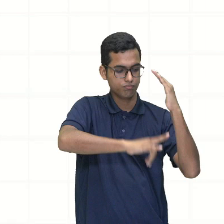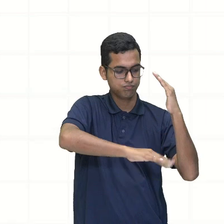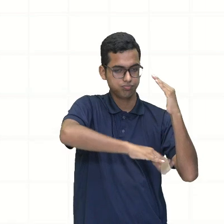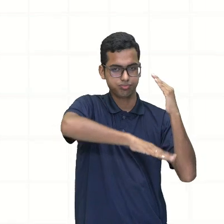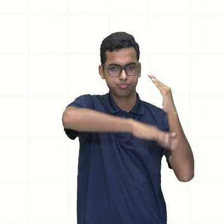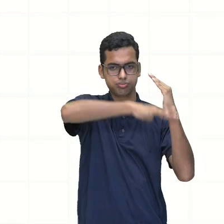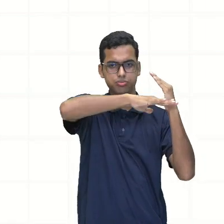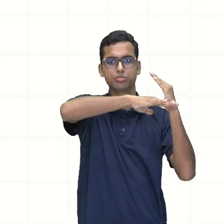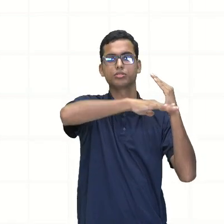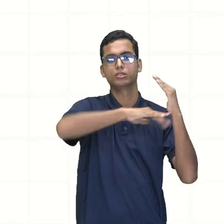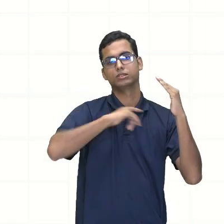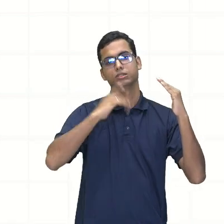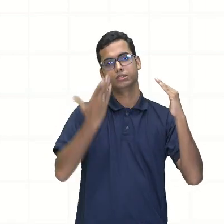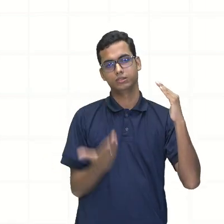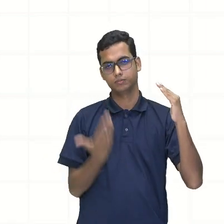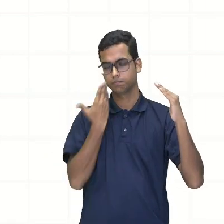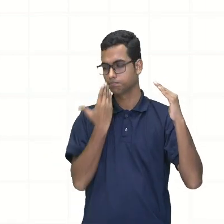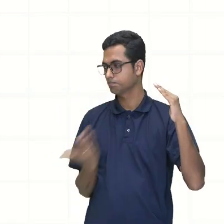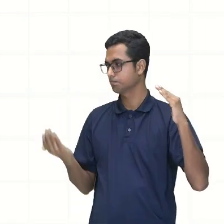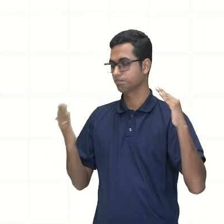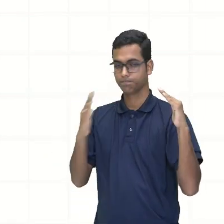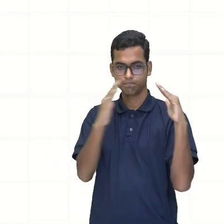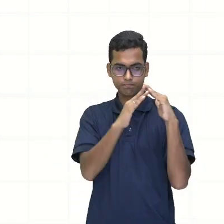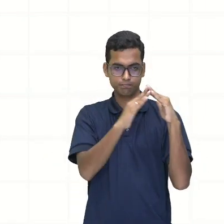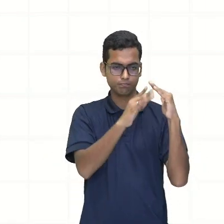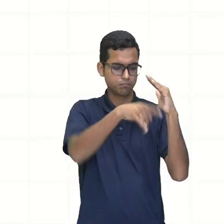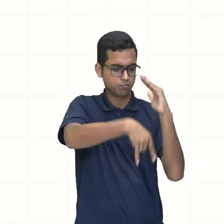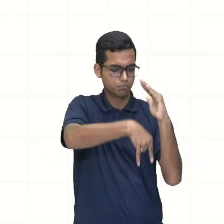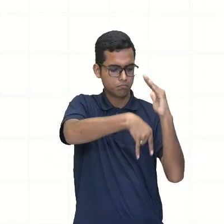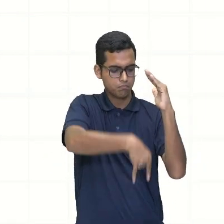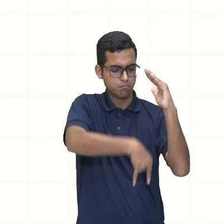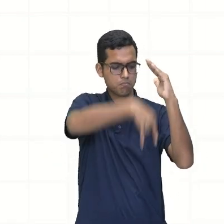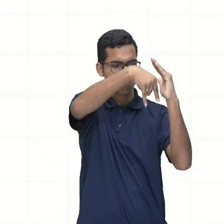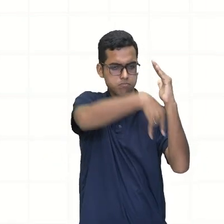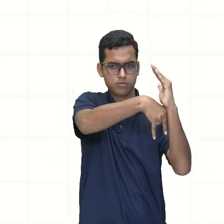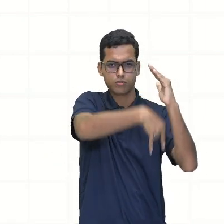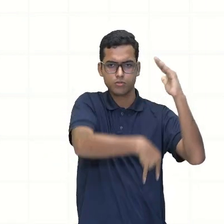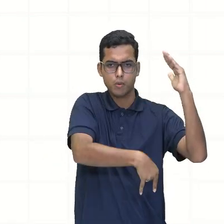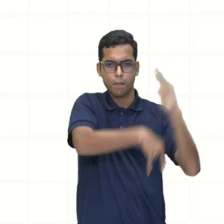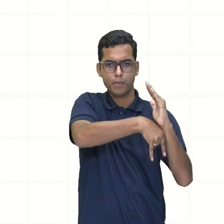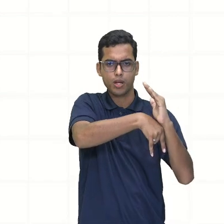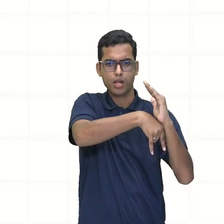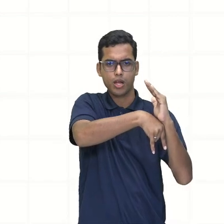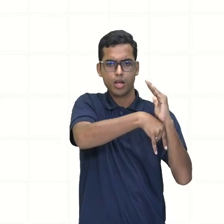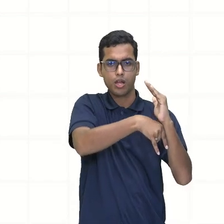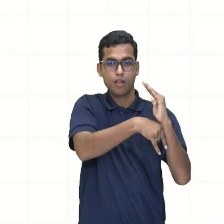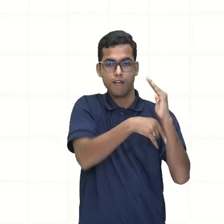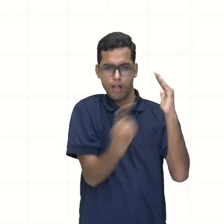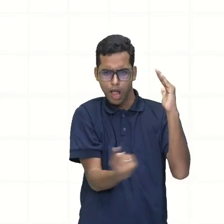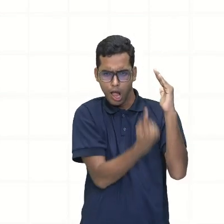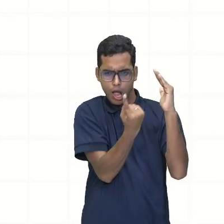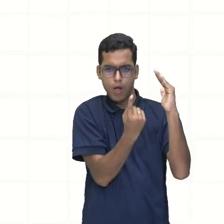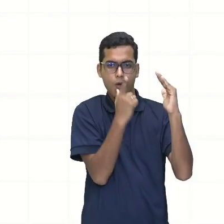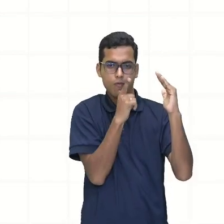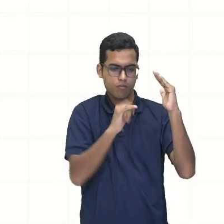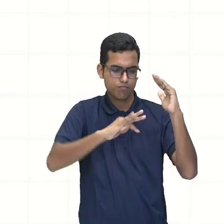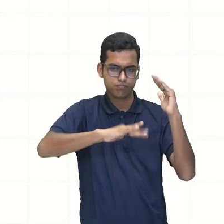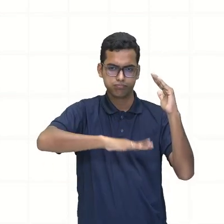Então, essas casas elas ficam um pouco mais altas, justamente para que quando houver a cheia dos